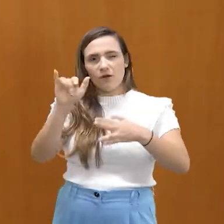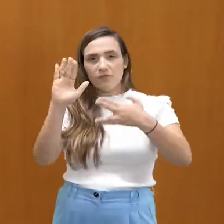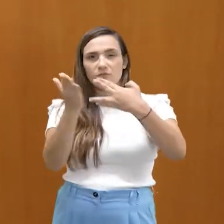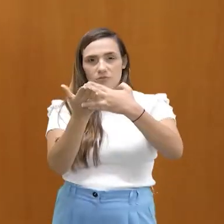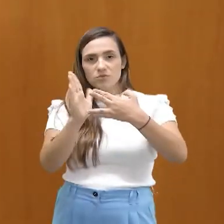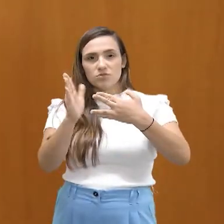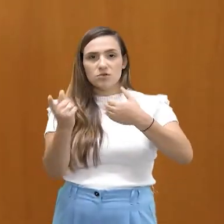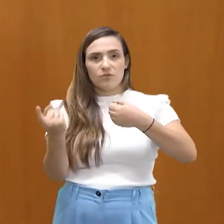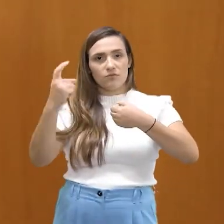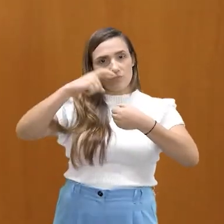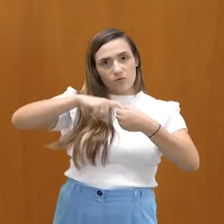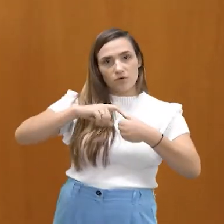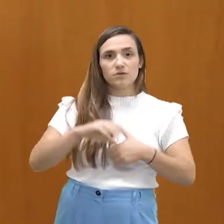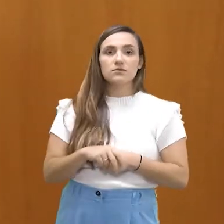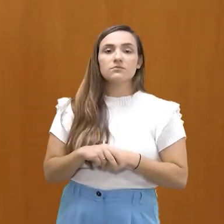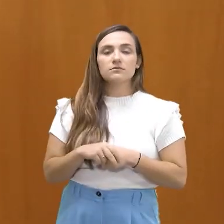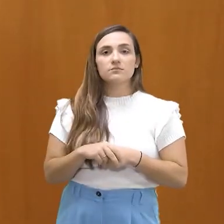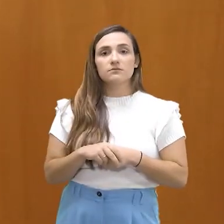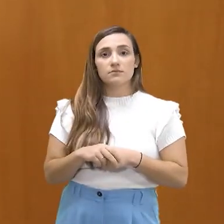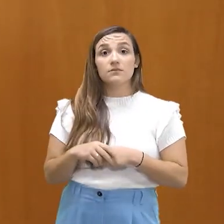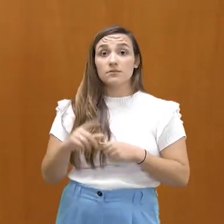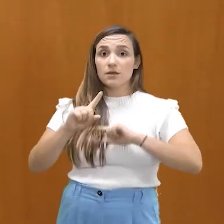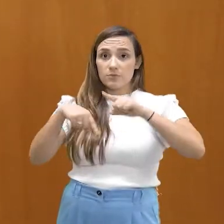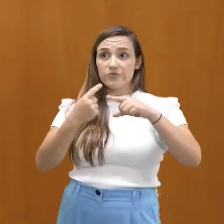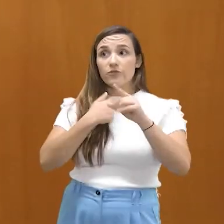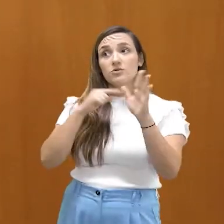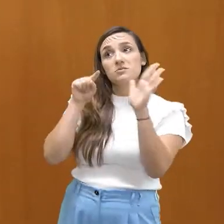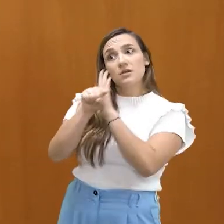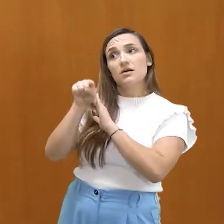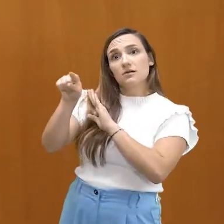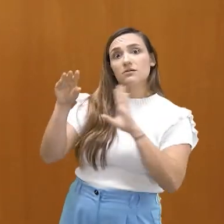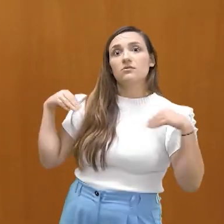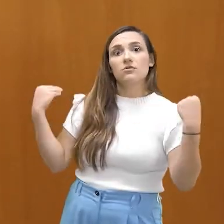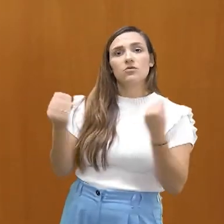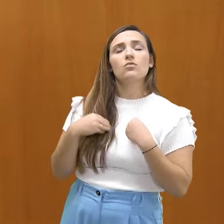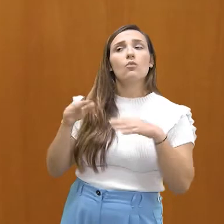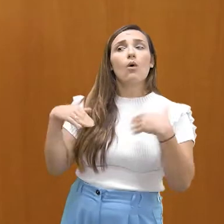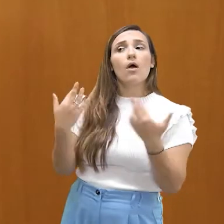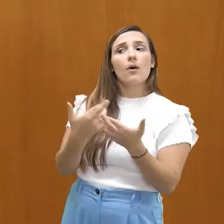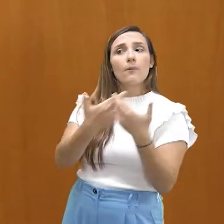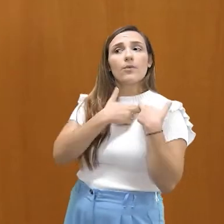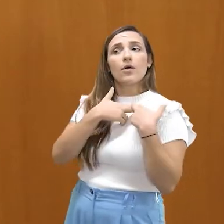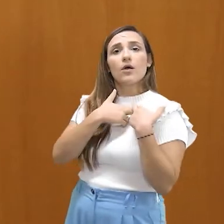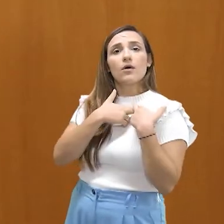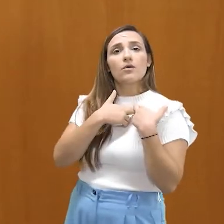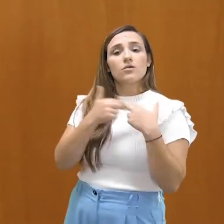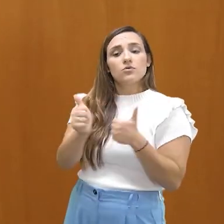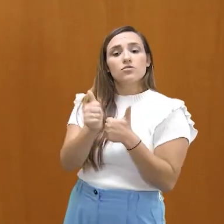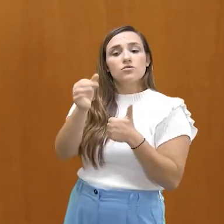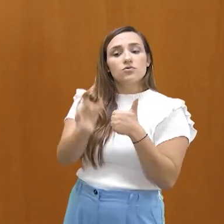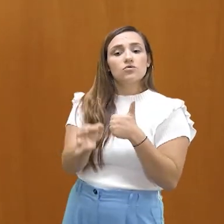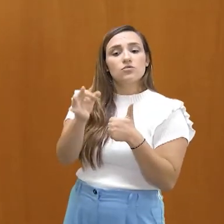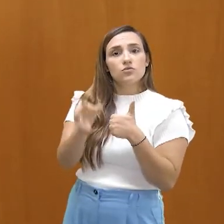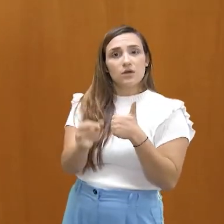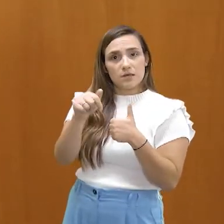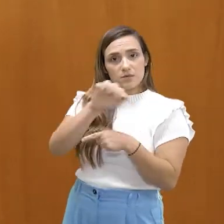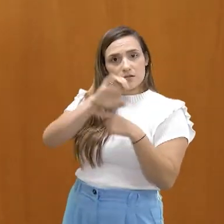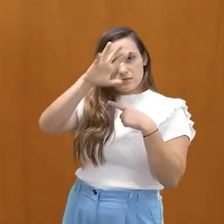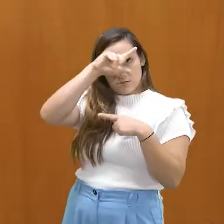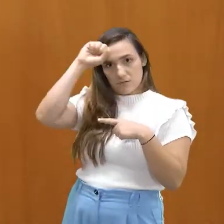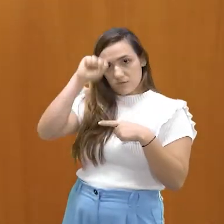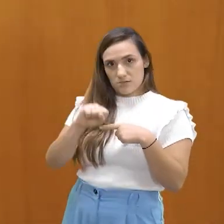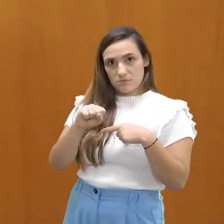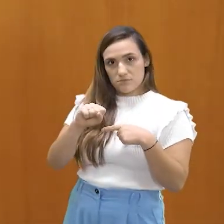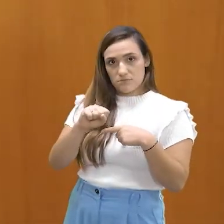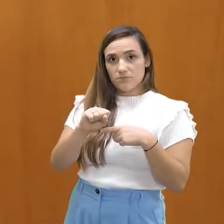A gente vai fazer um rápido intervalo e, na volta, eu pergunto para o Corregedor-Geral qual a responsabilidade do Tribunal de Justiça